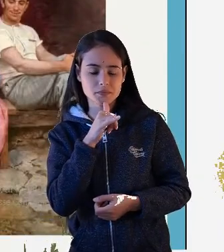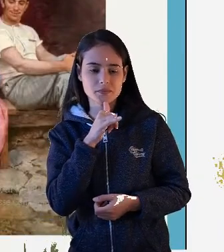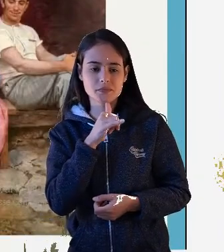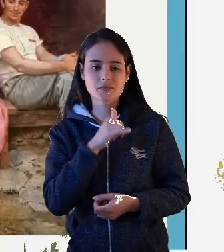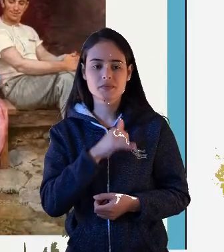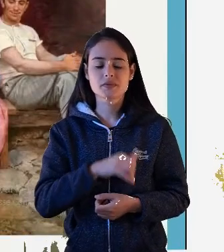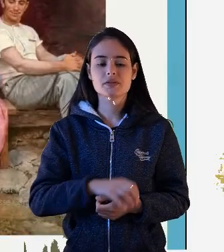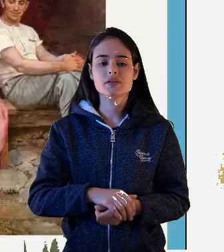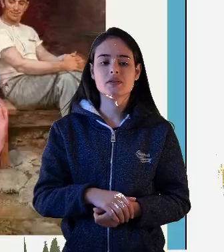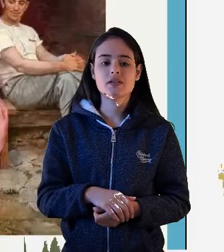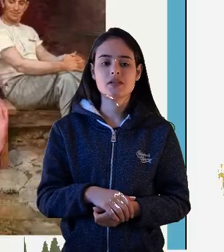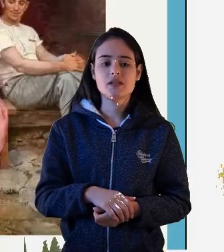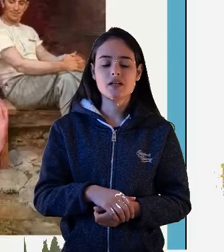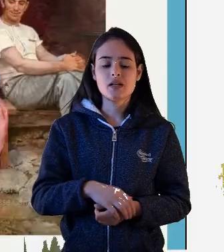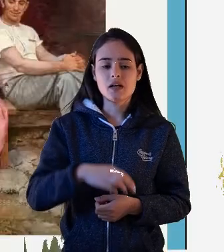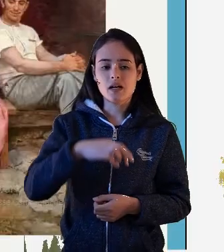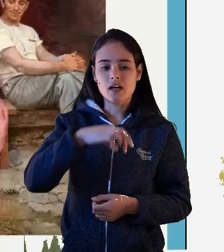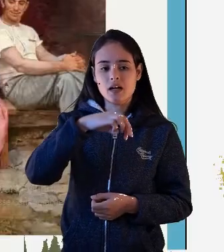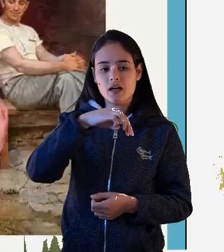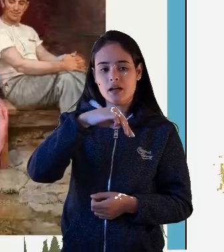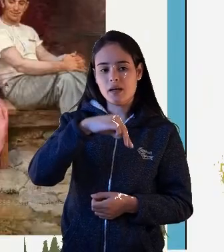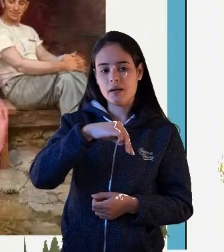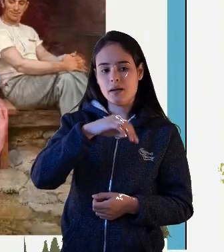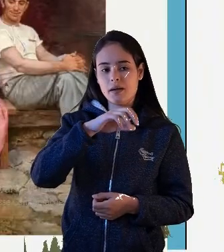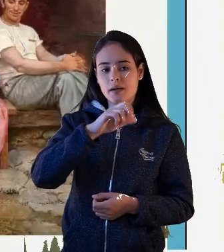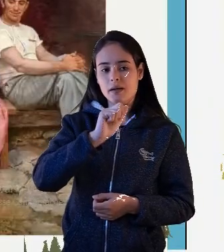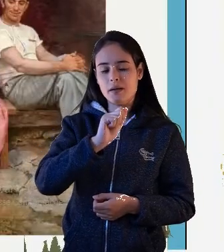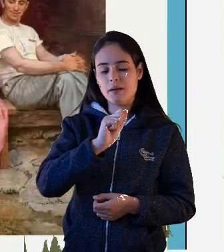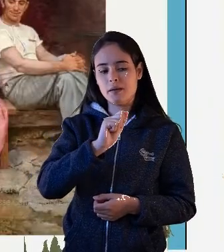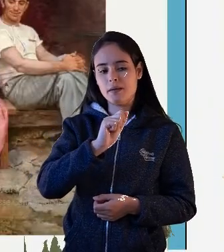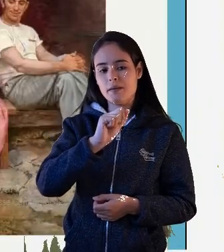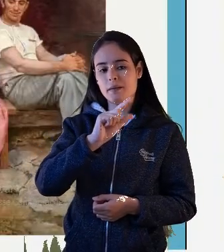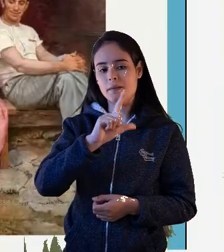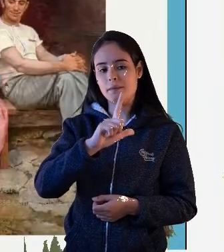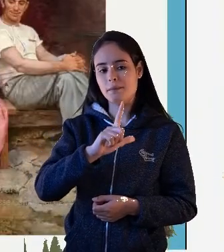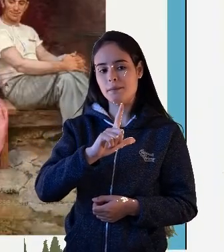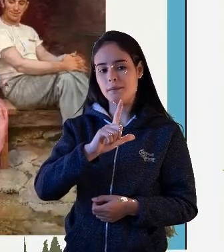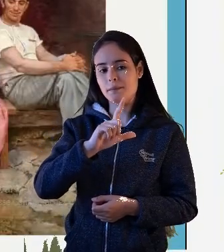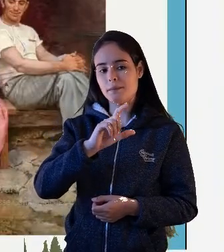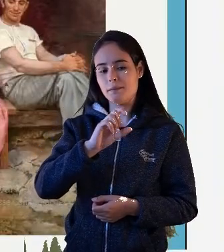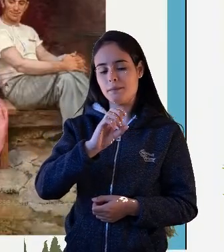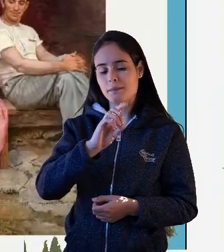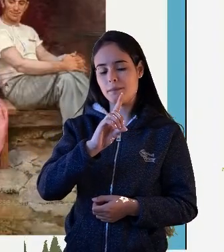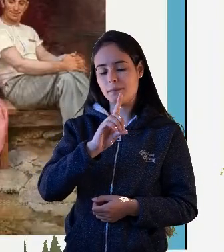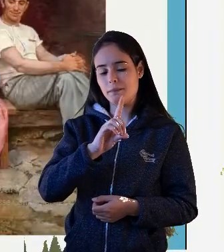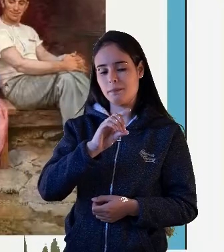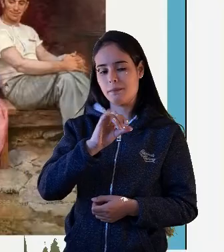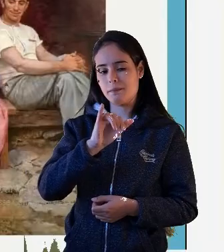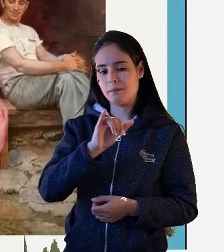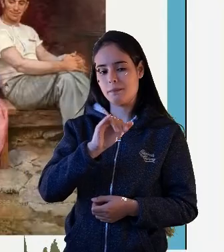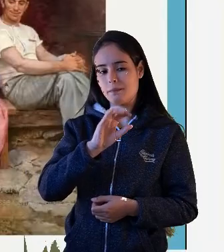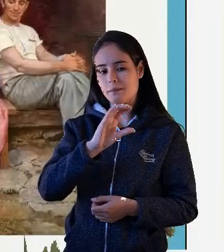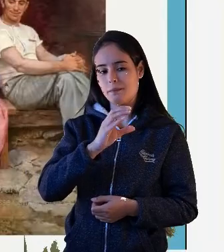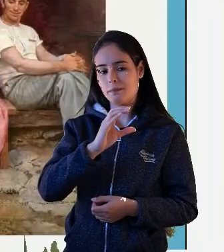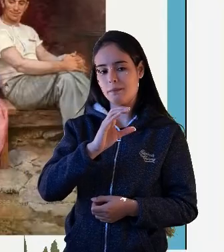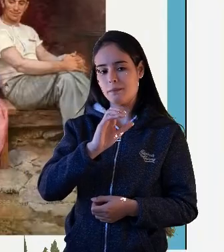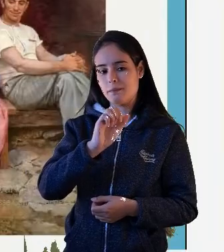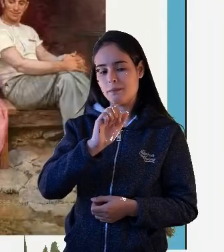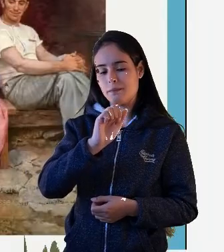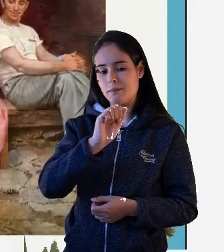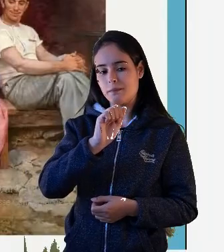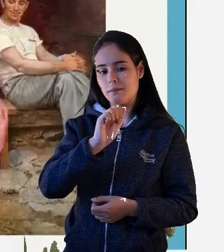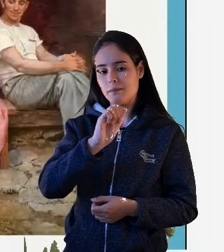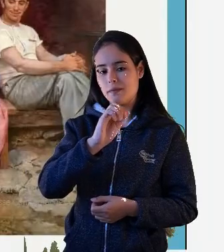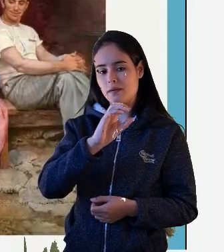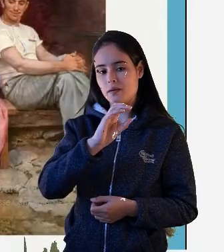o pai nu, né? Então, ali os outros filhos tampam. Esse quadro da esquerda é um quadro que retrata a maldição mesmo de